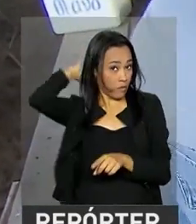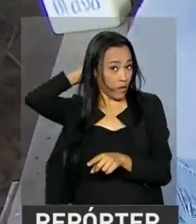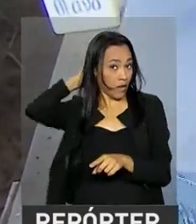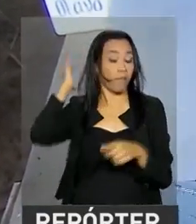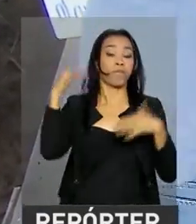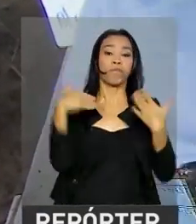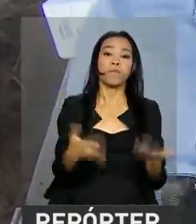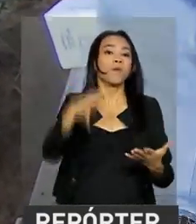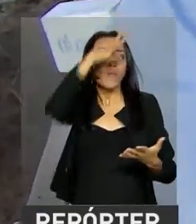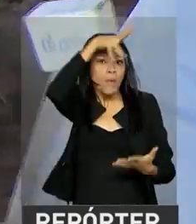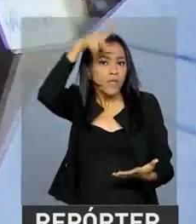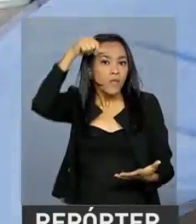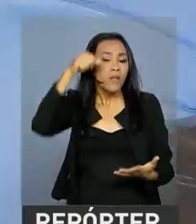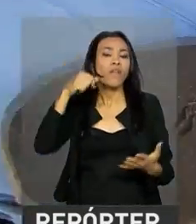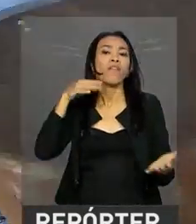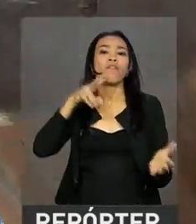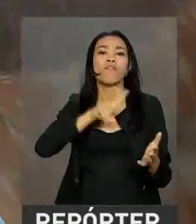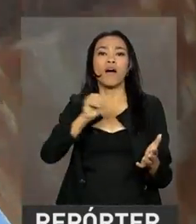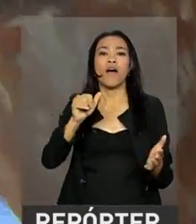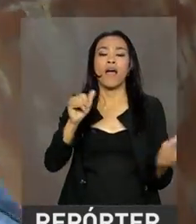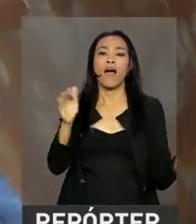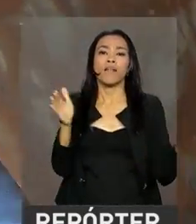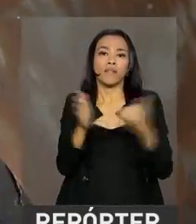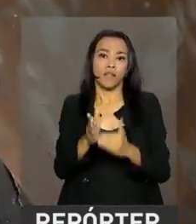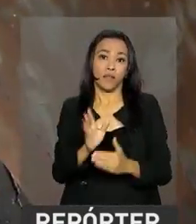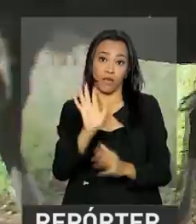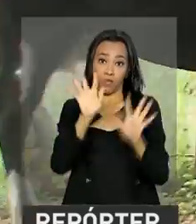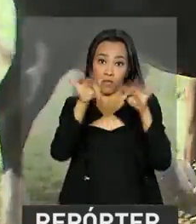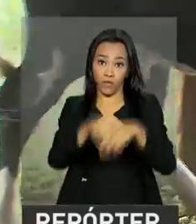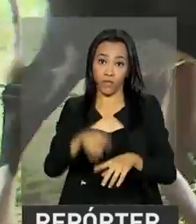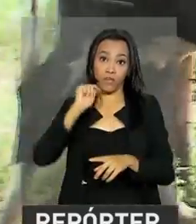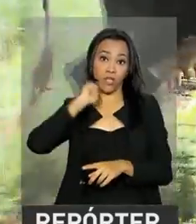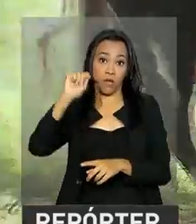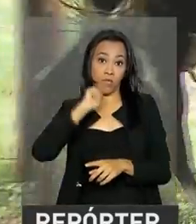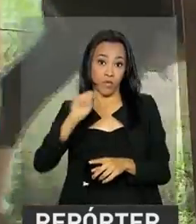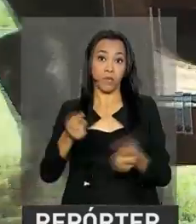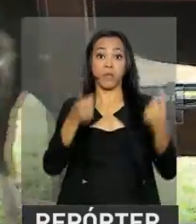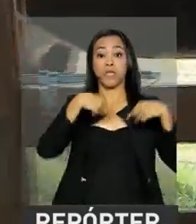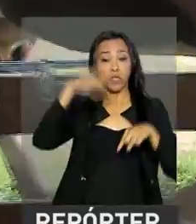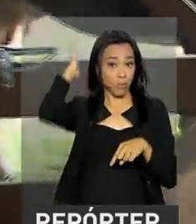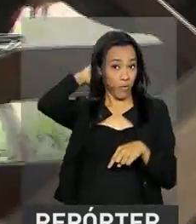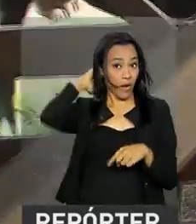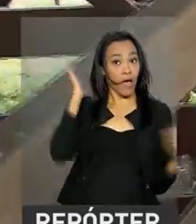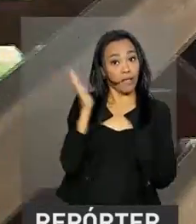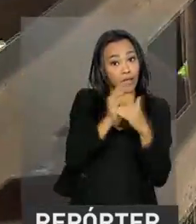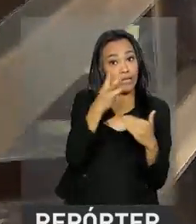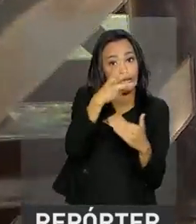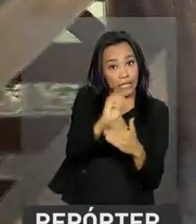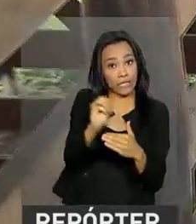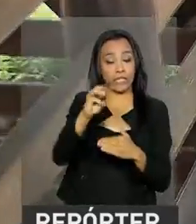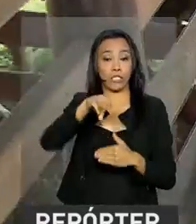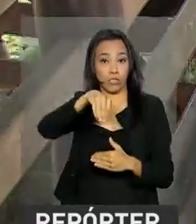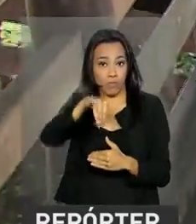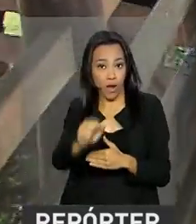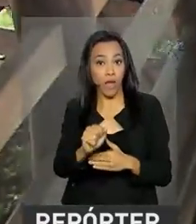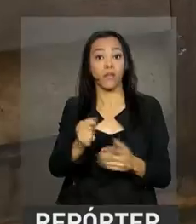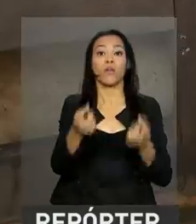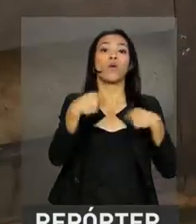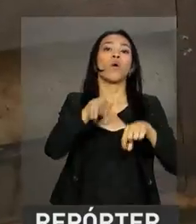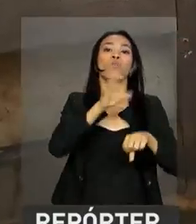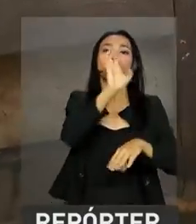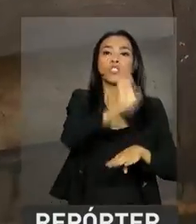Amazonas a vacinação vai até o final de abril e no Pará até 30 de maio já em Rondônia e